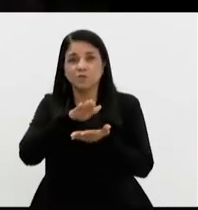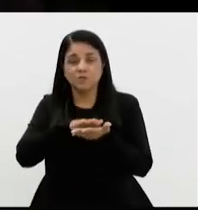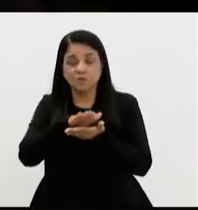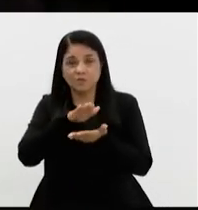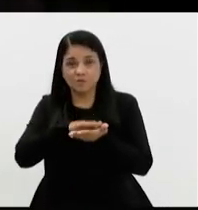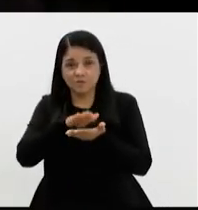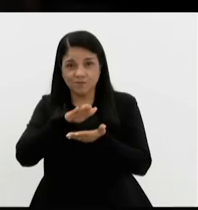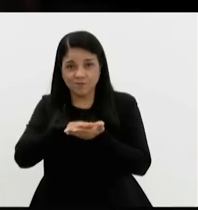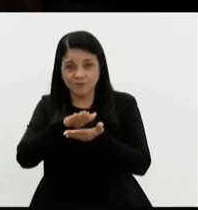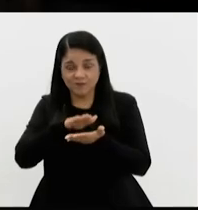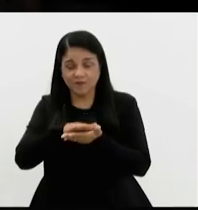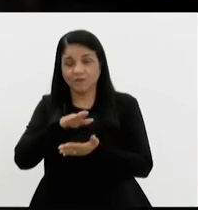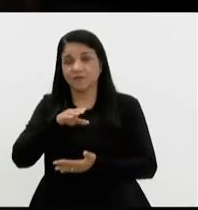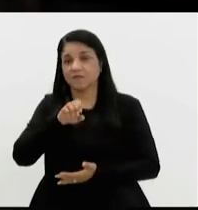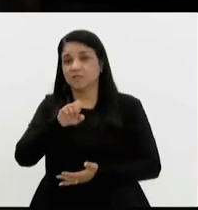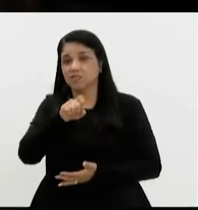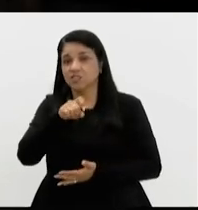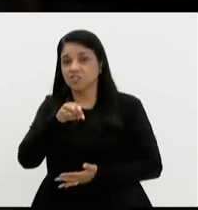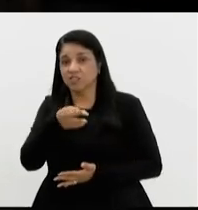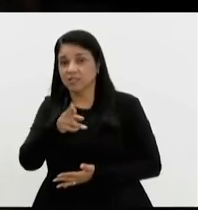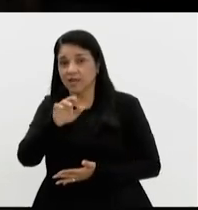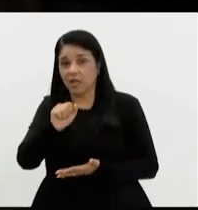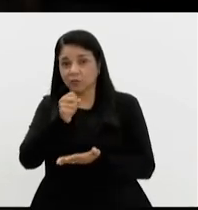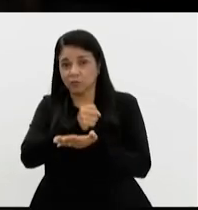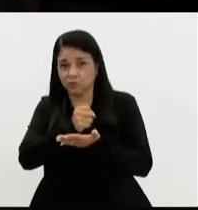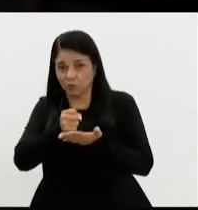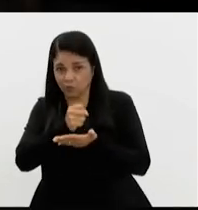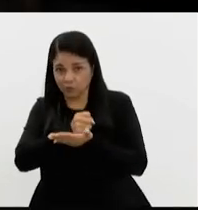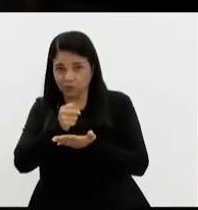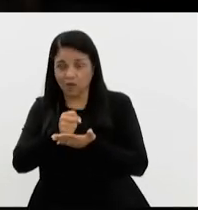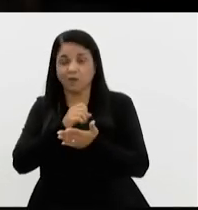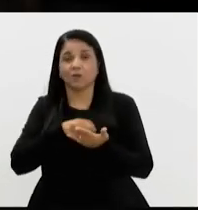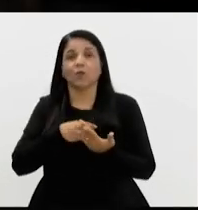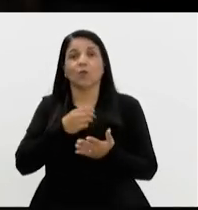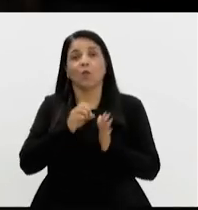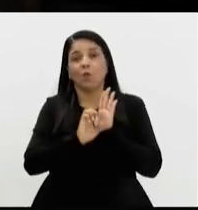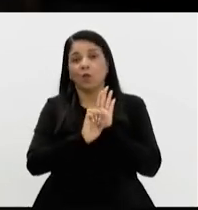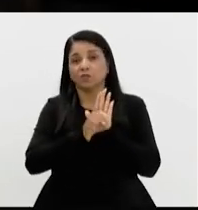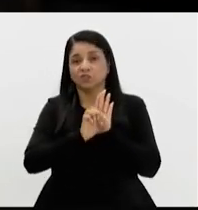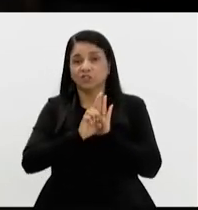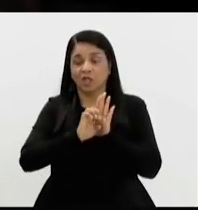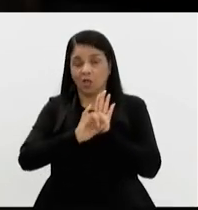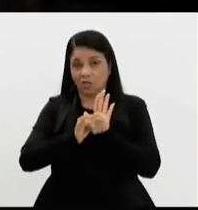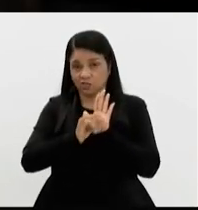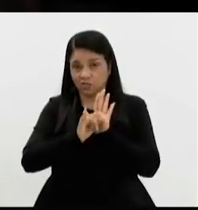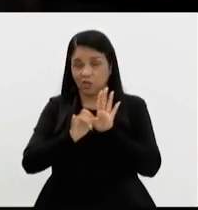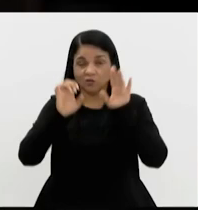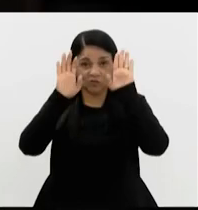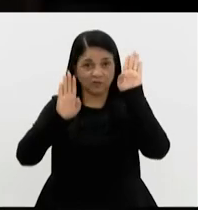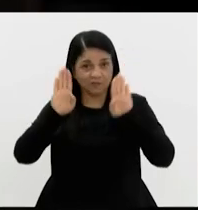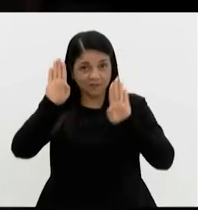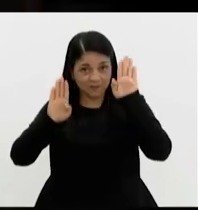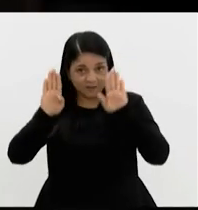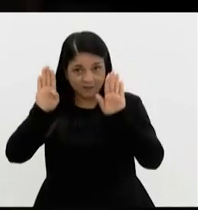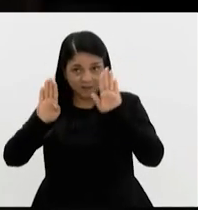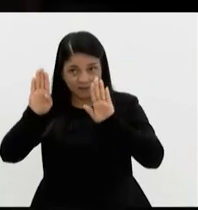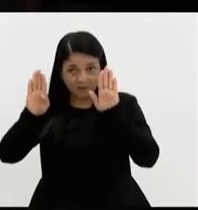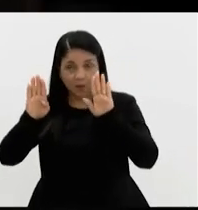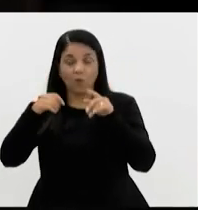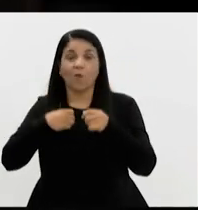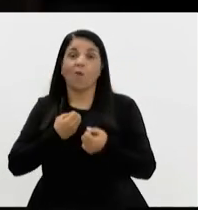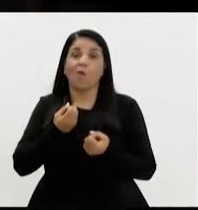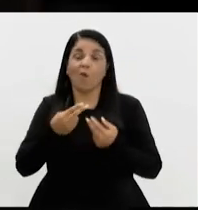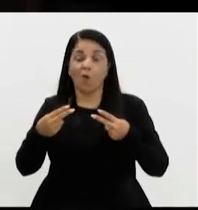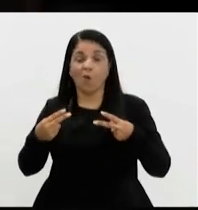contratos administrativos de editais de licitação se manter os portais na internet